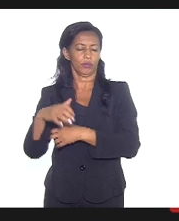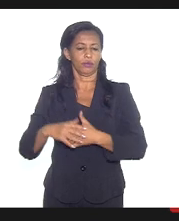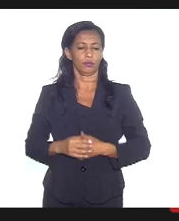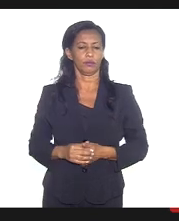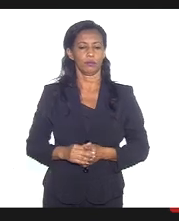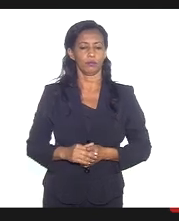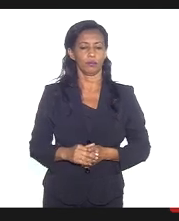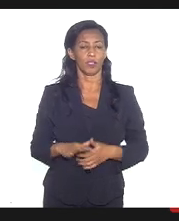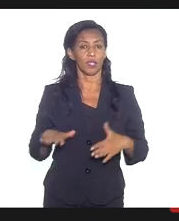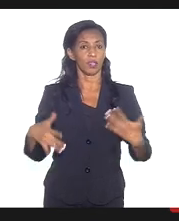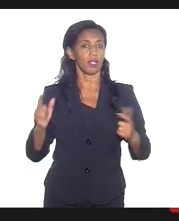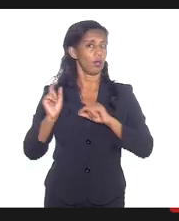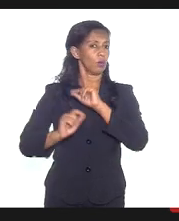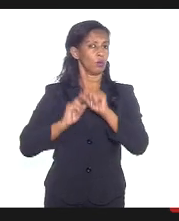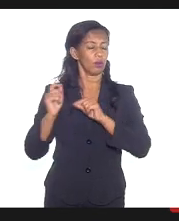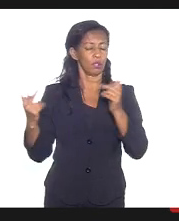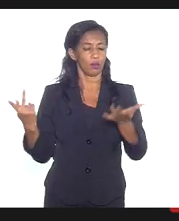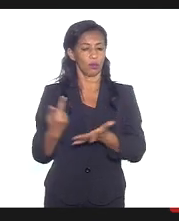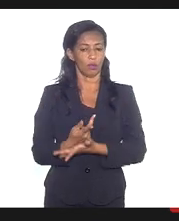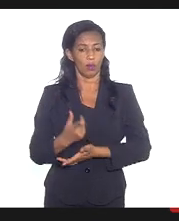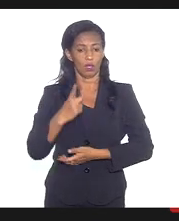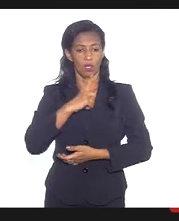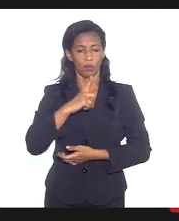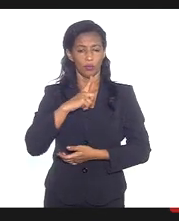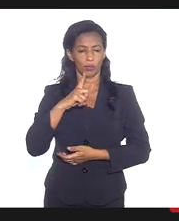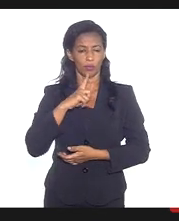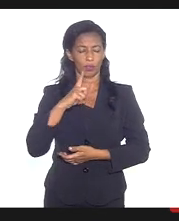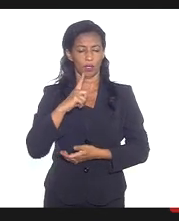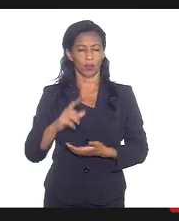Então, o que que acontece? Eu tenho que